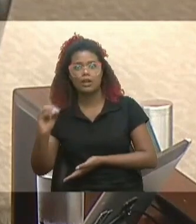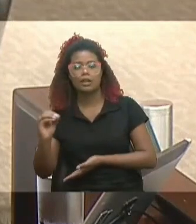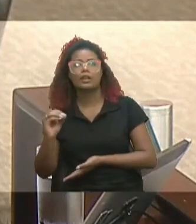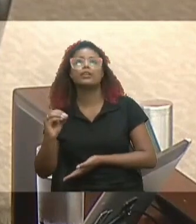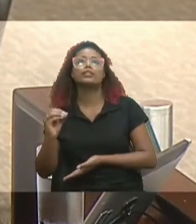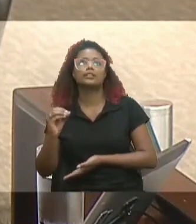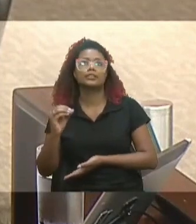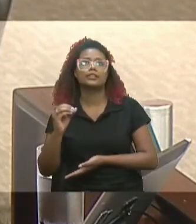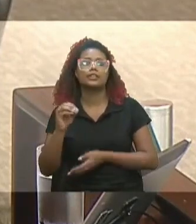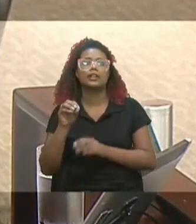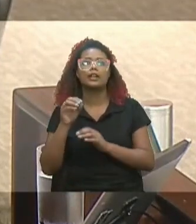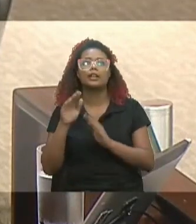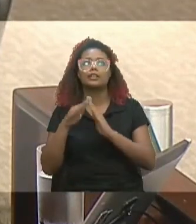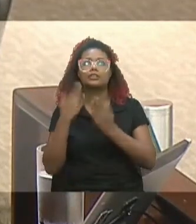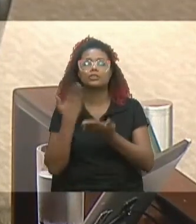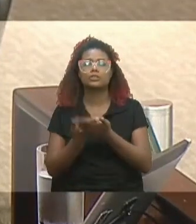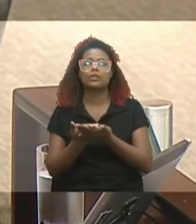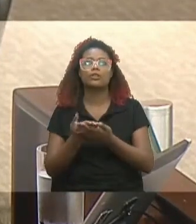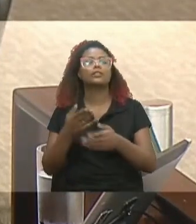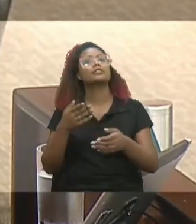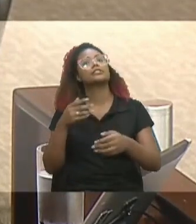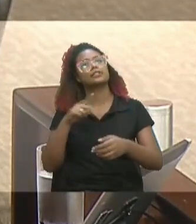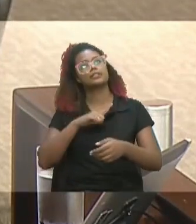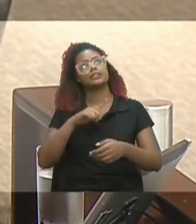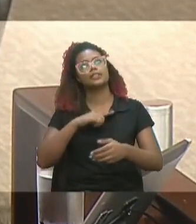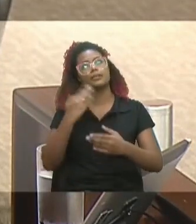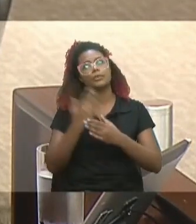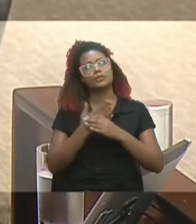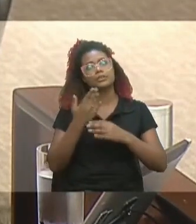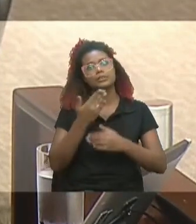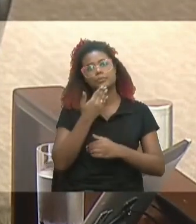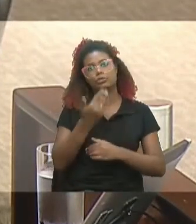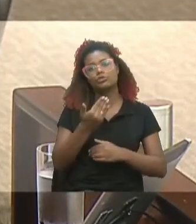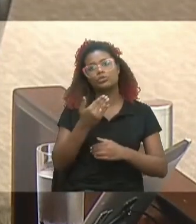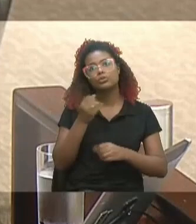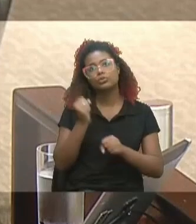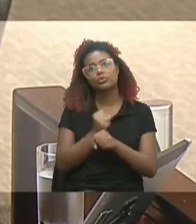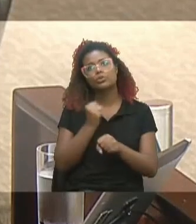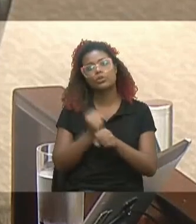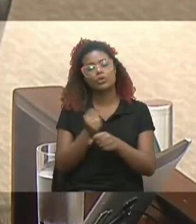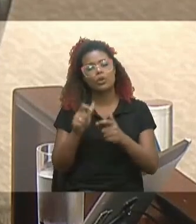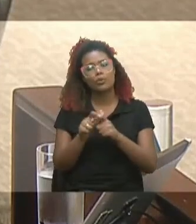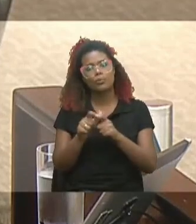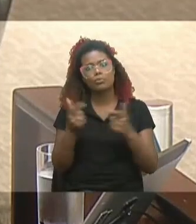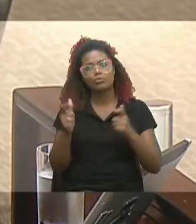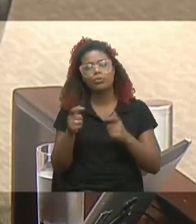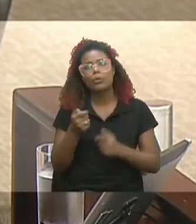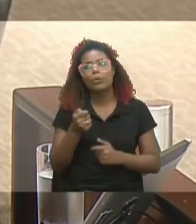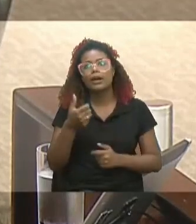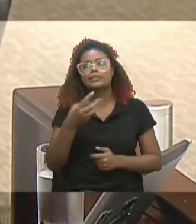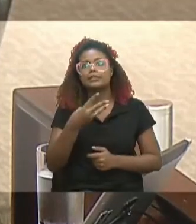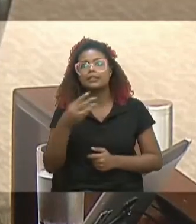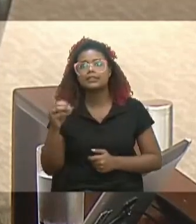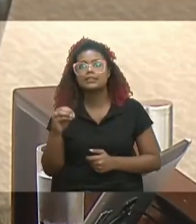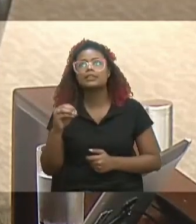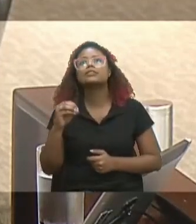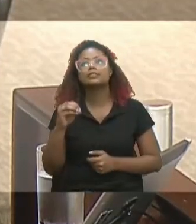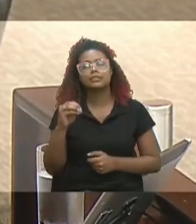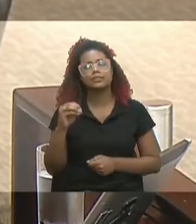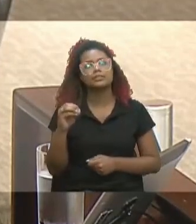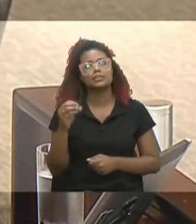têm processo de mandando obra portanto aumentou quase 300 escolas que o governo